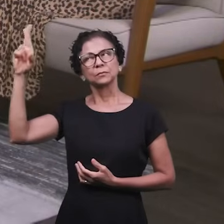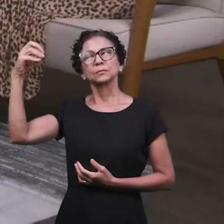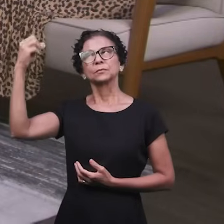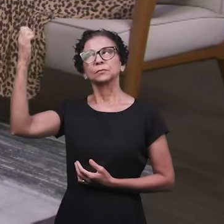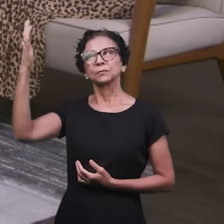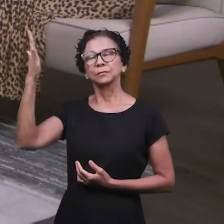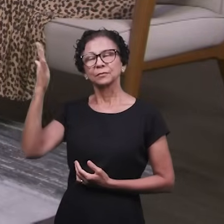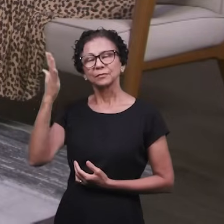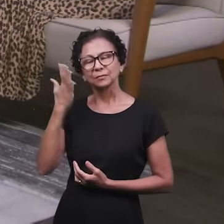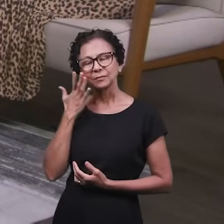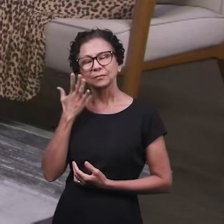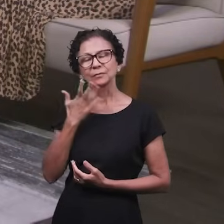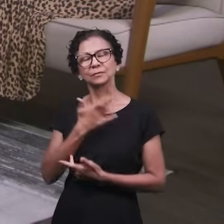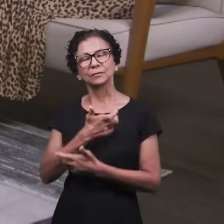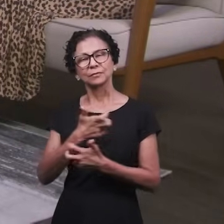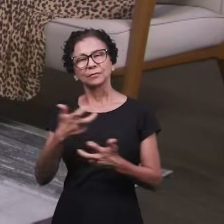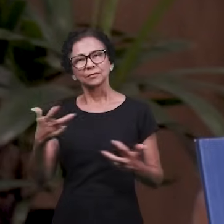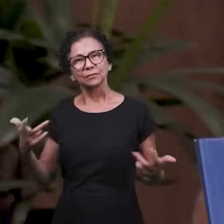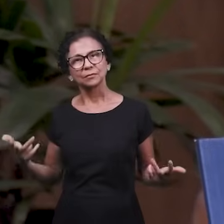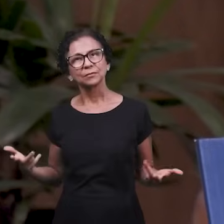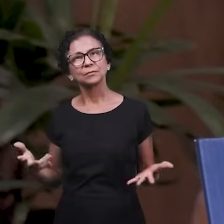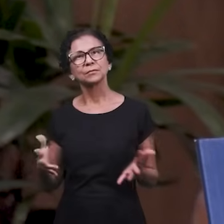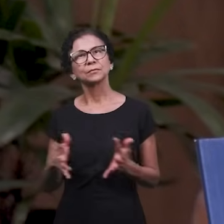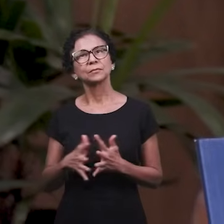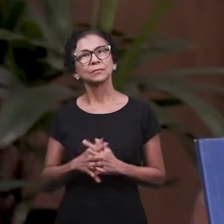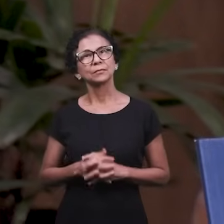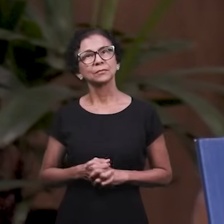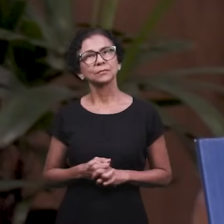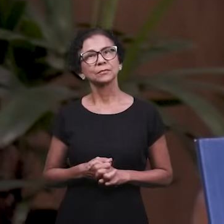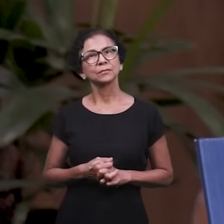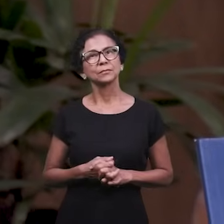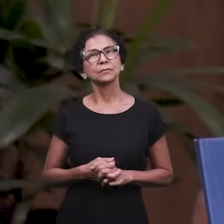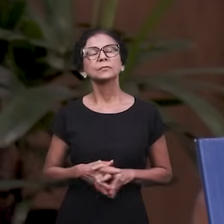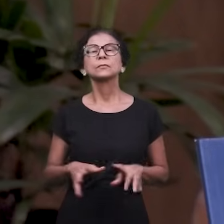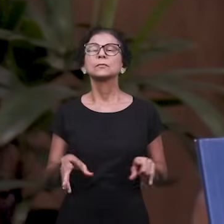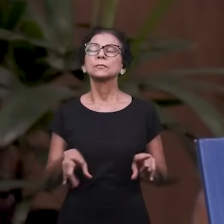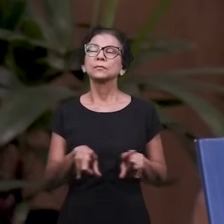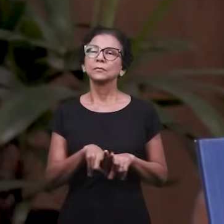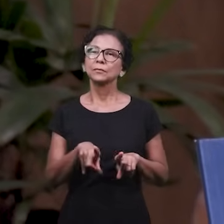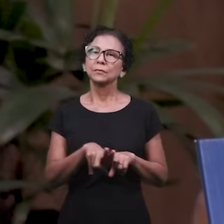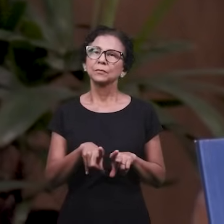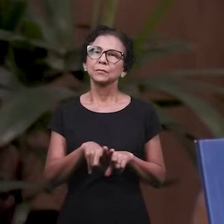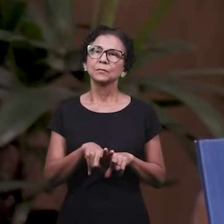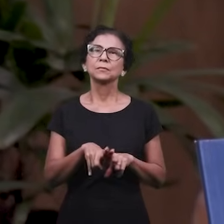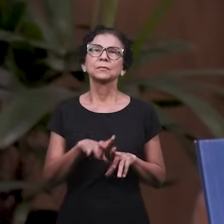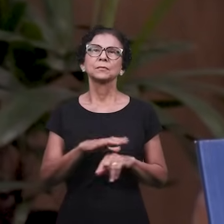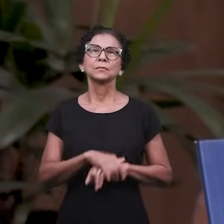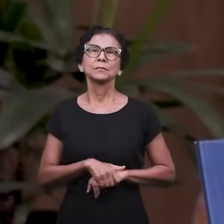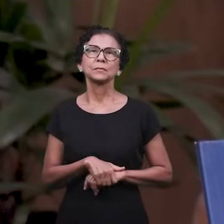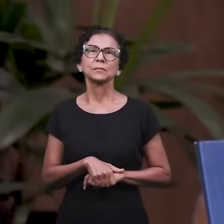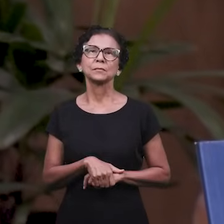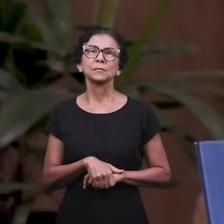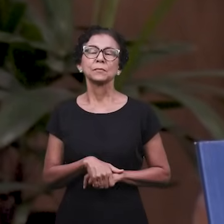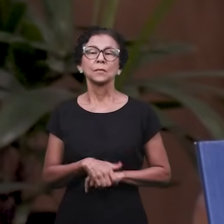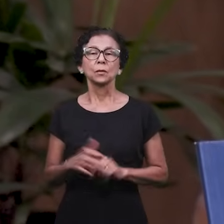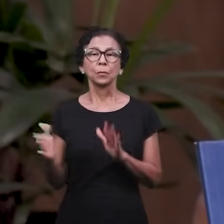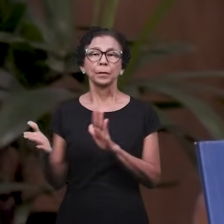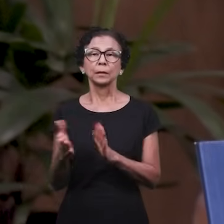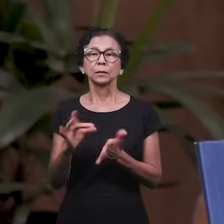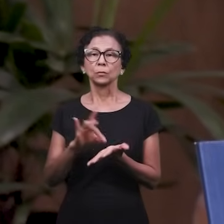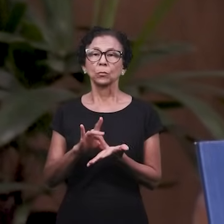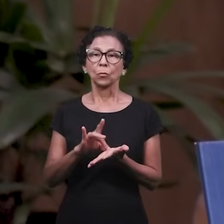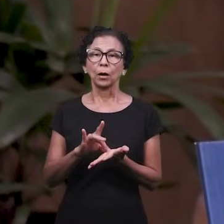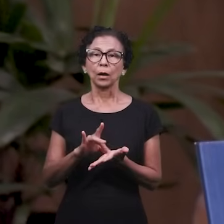as revelações das Sagradas Escrituras e também das orientações práticas para o tempo que os nossos filhos estão vivendo,